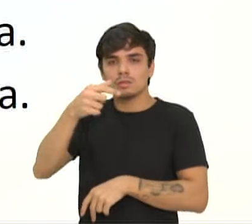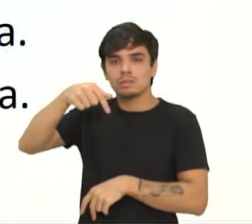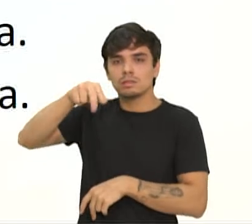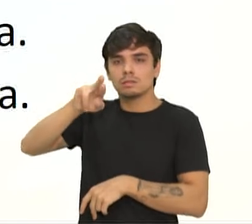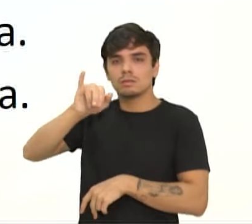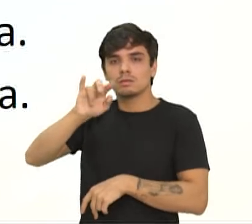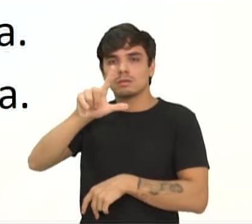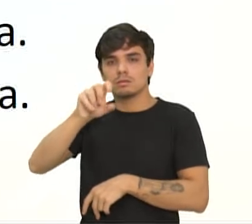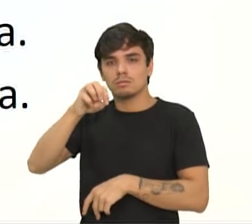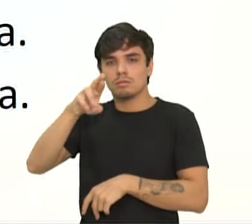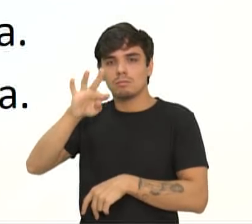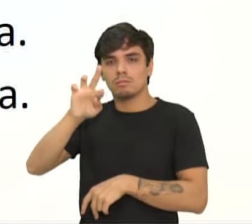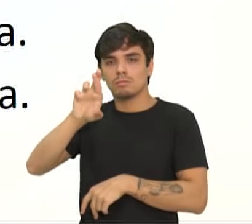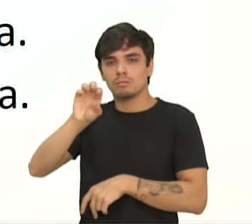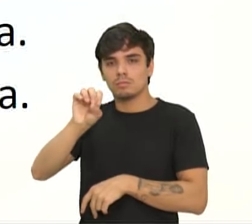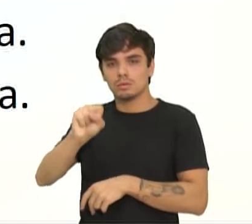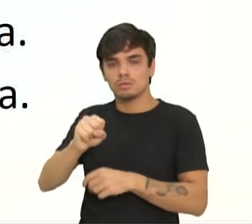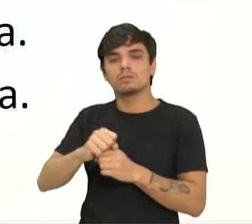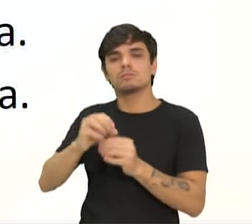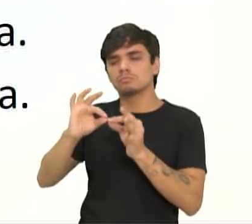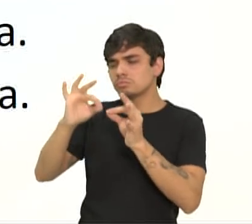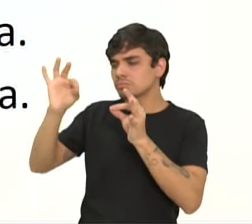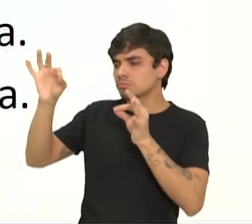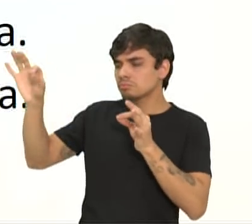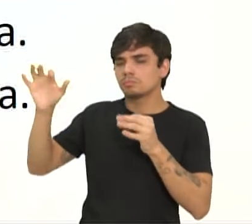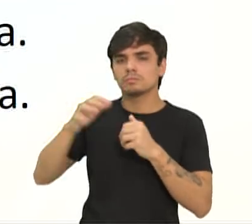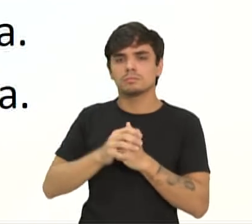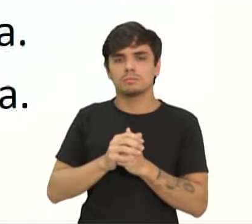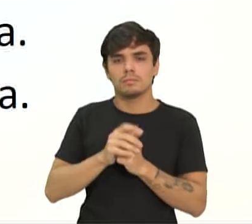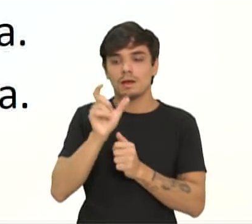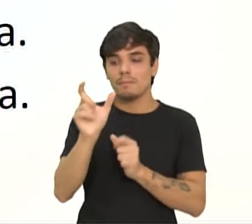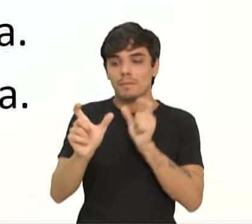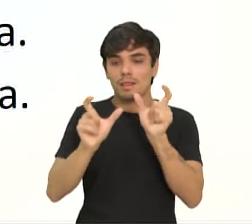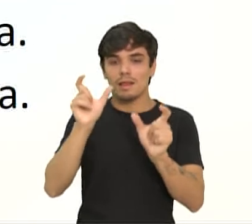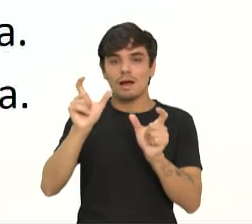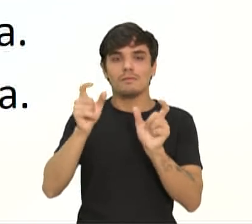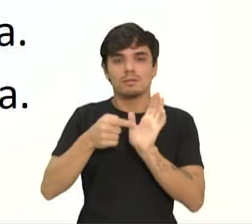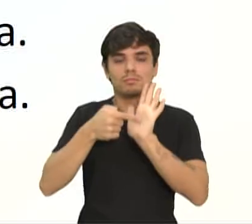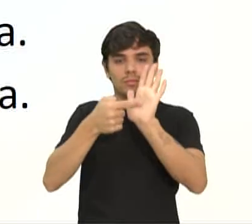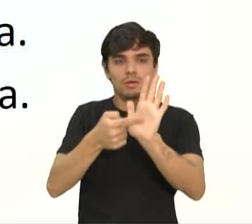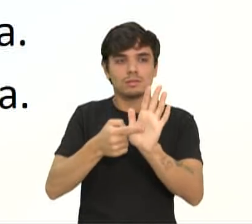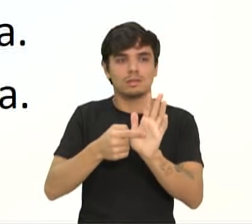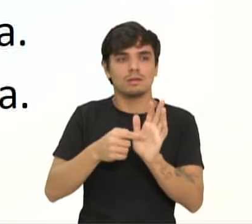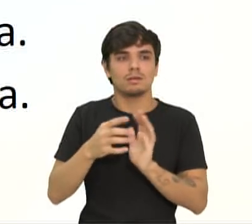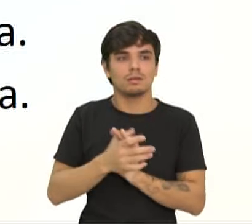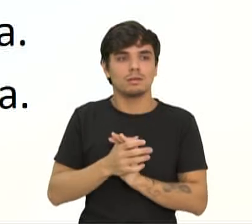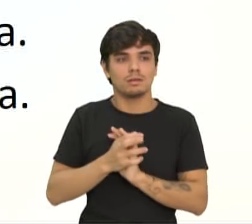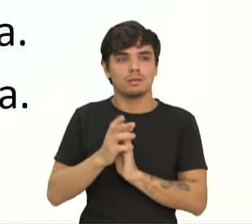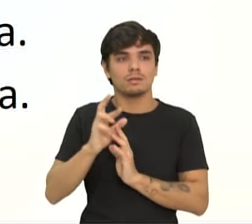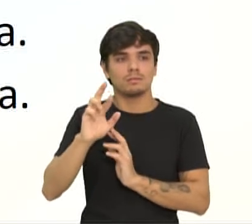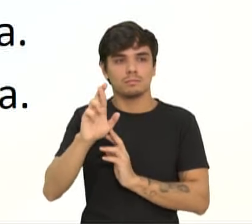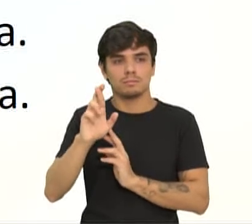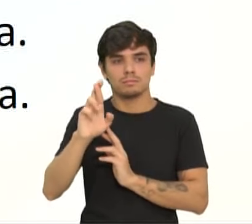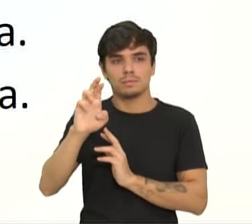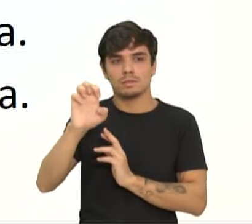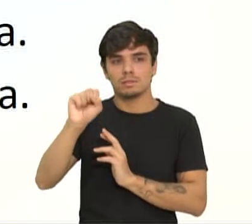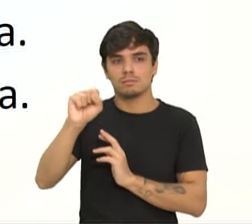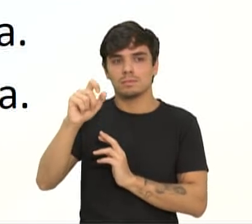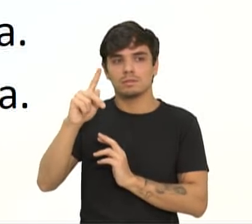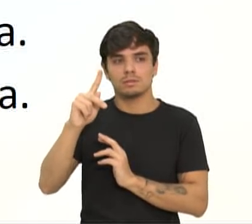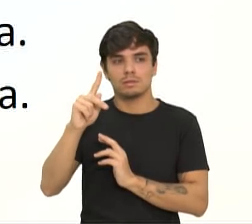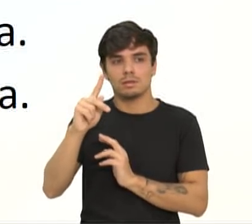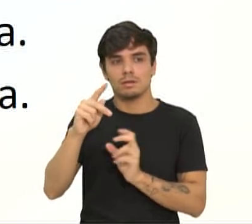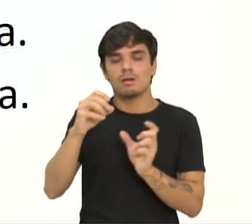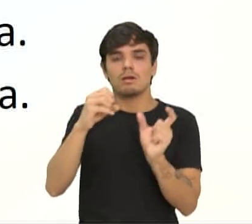distância. As palavras destacadas são, respectivamente, letra A, oxítona,